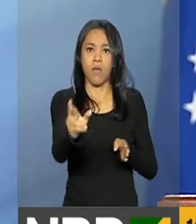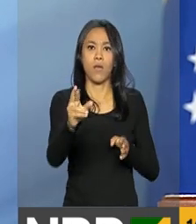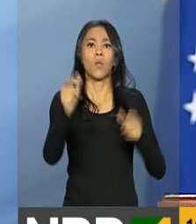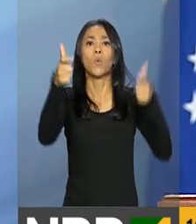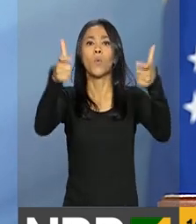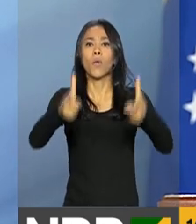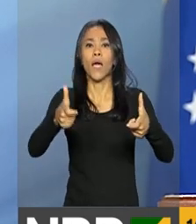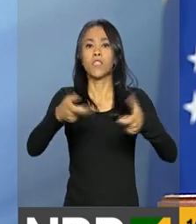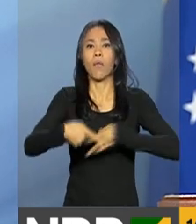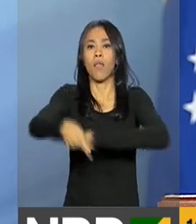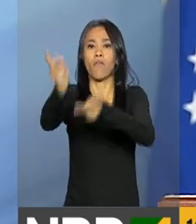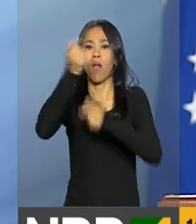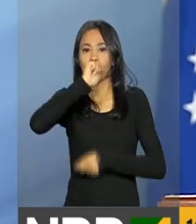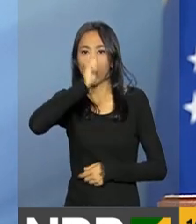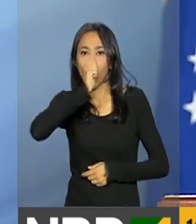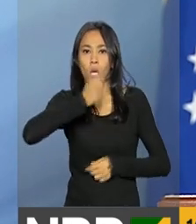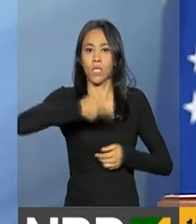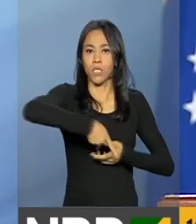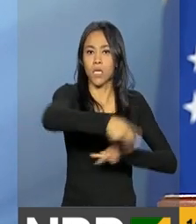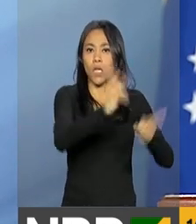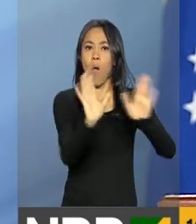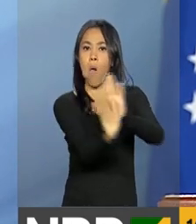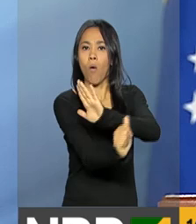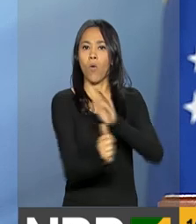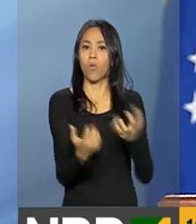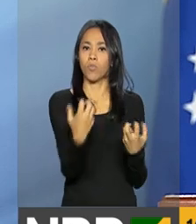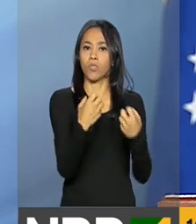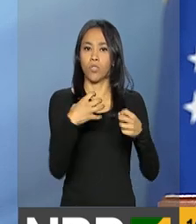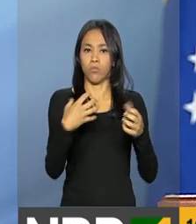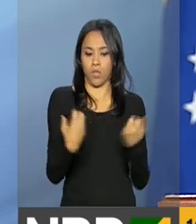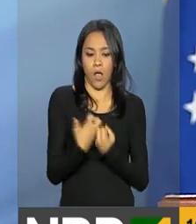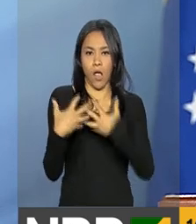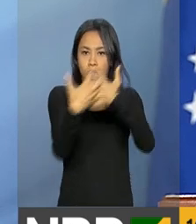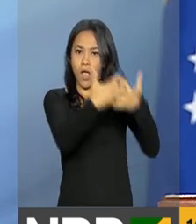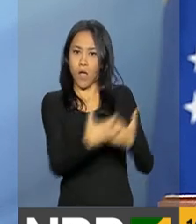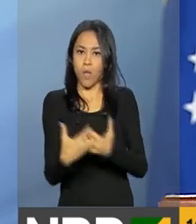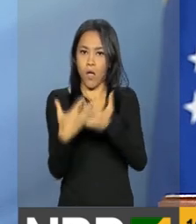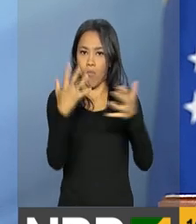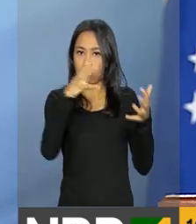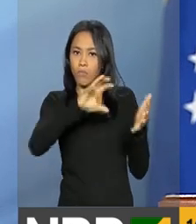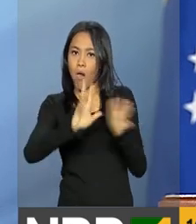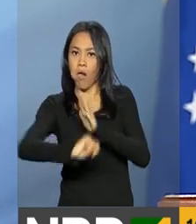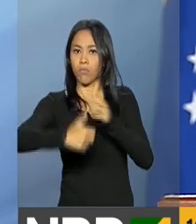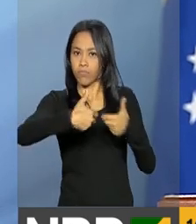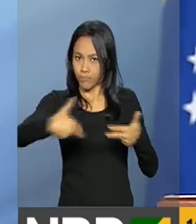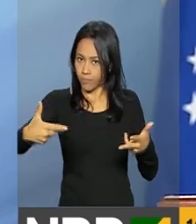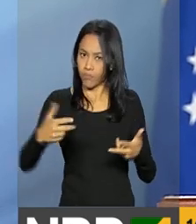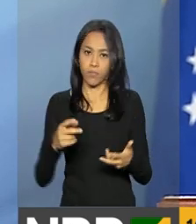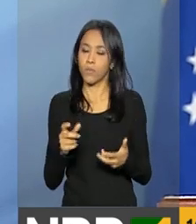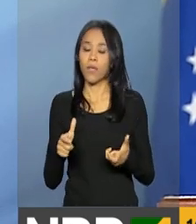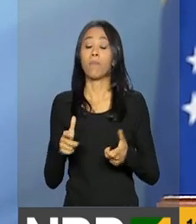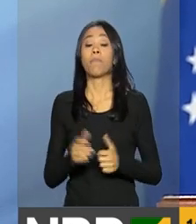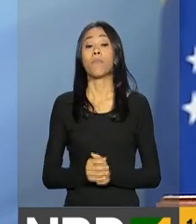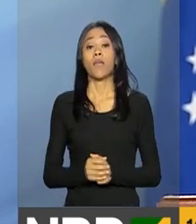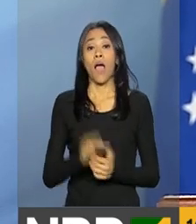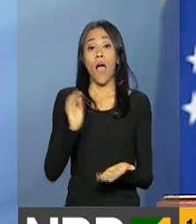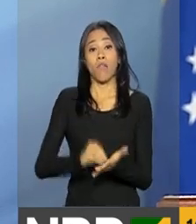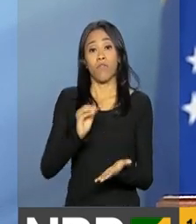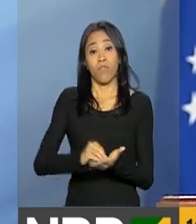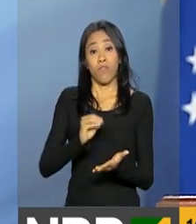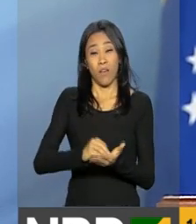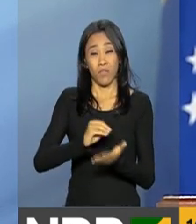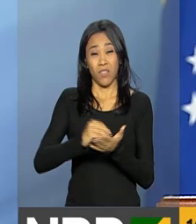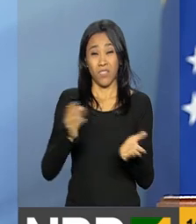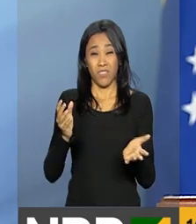drogas ou roubo de cargas. A desordem, sabemos todos, é a pior